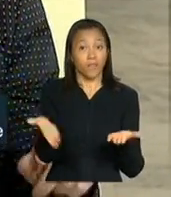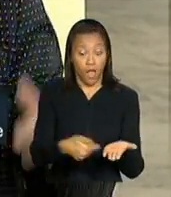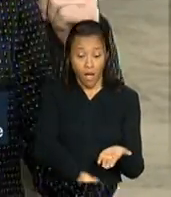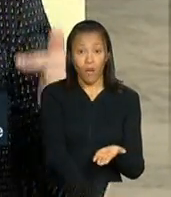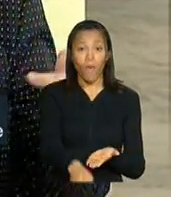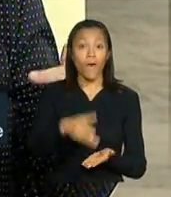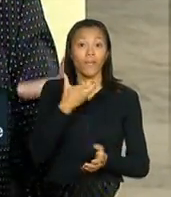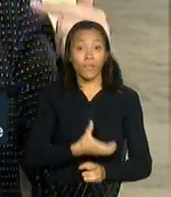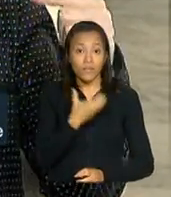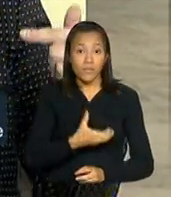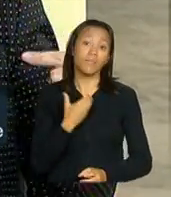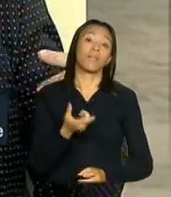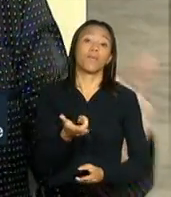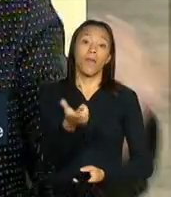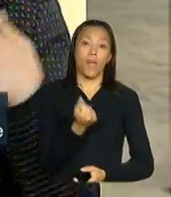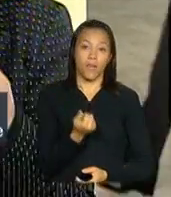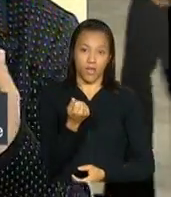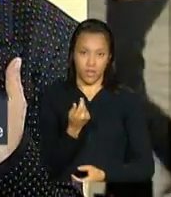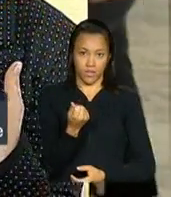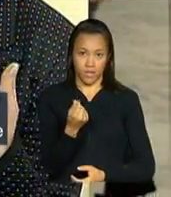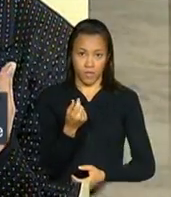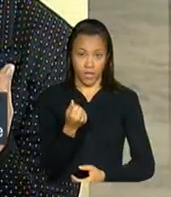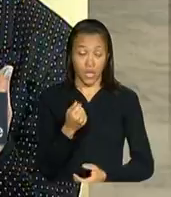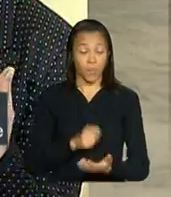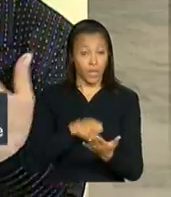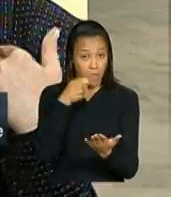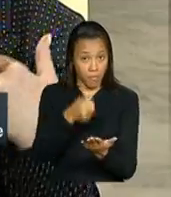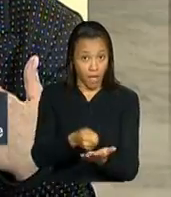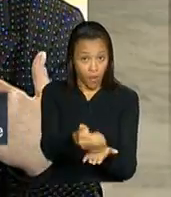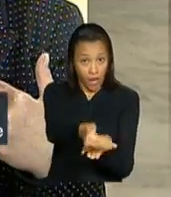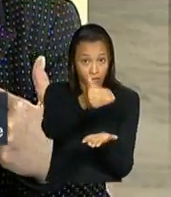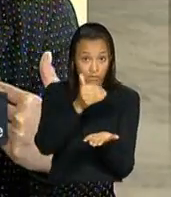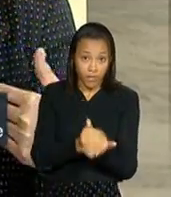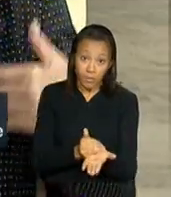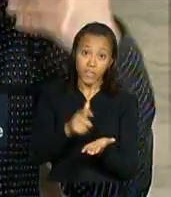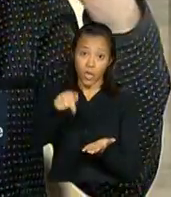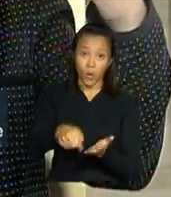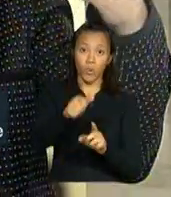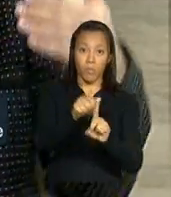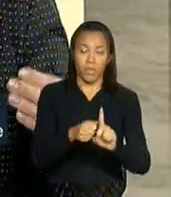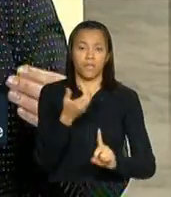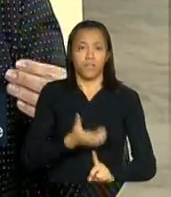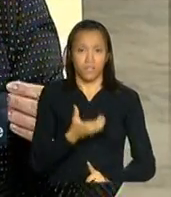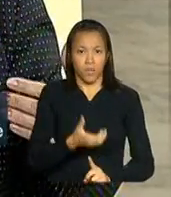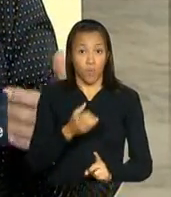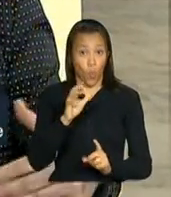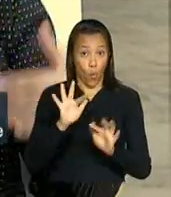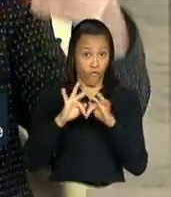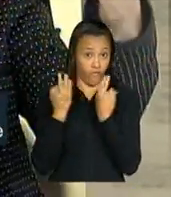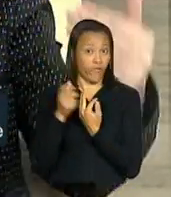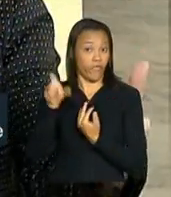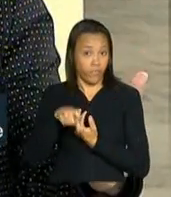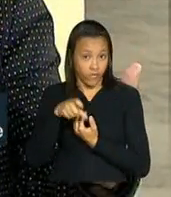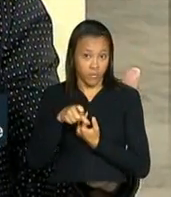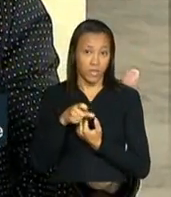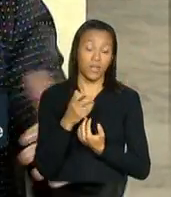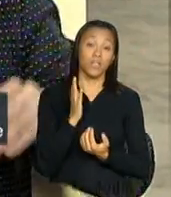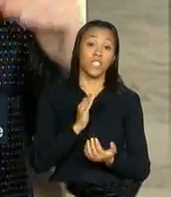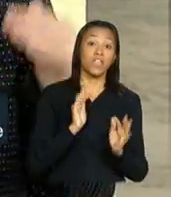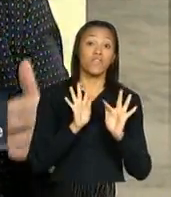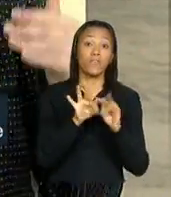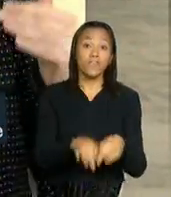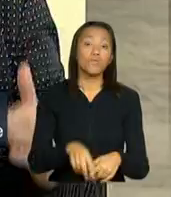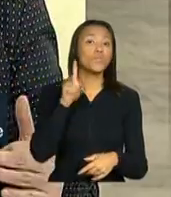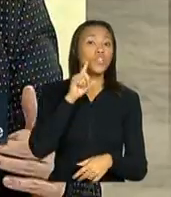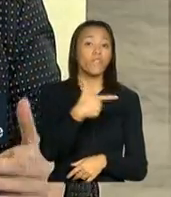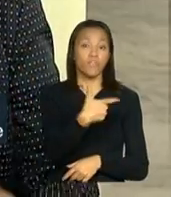dezembro o bolsa família é Pago em Dezembro antecipadamente então ele começa a ser pago dia 10 e termina dia 21